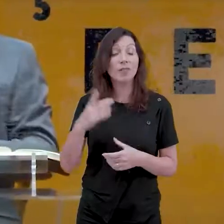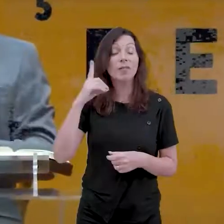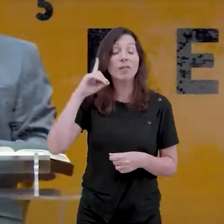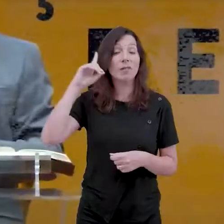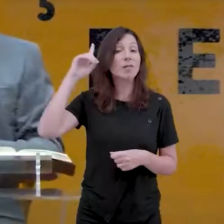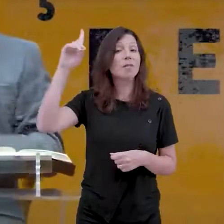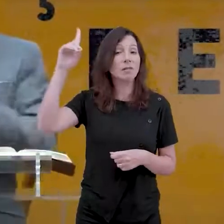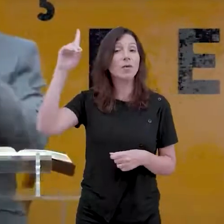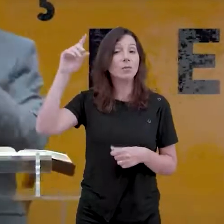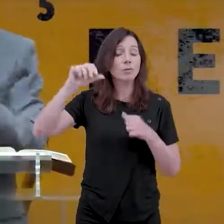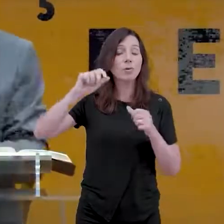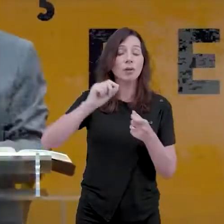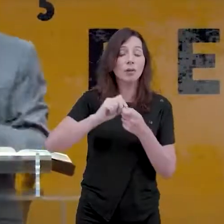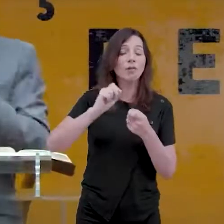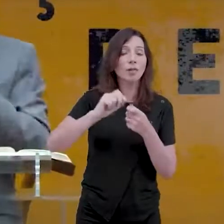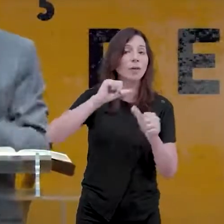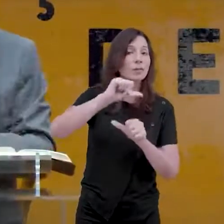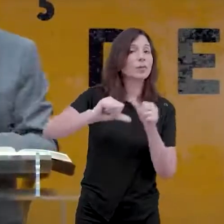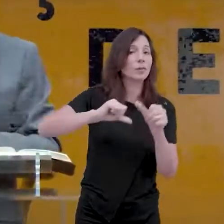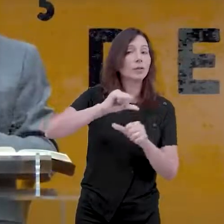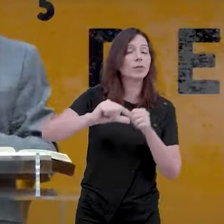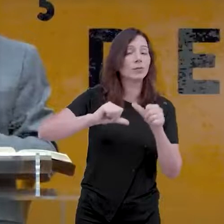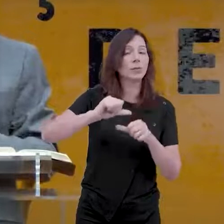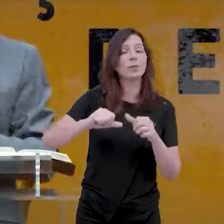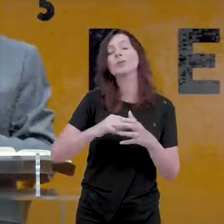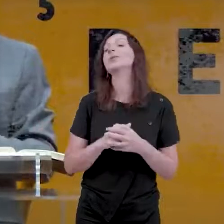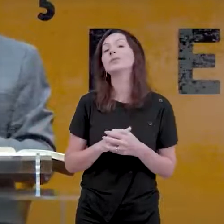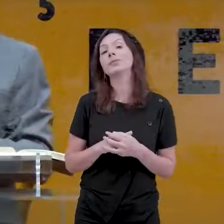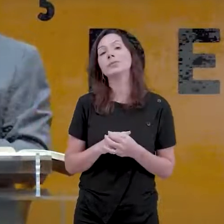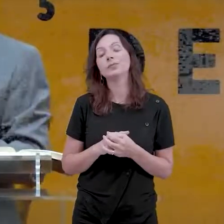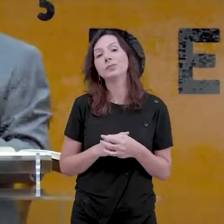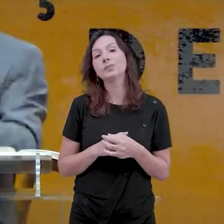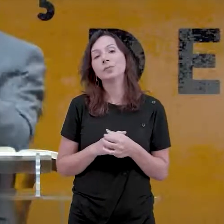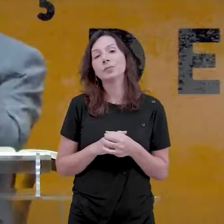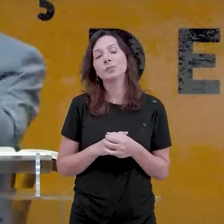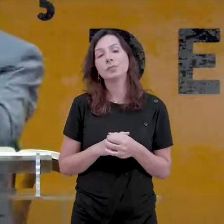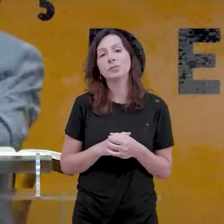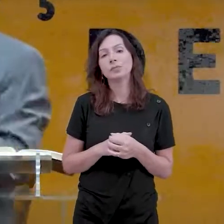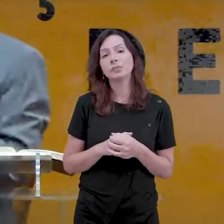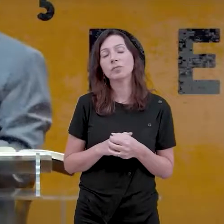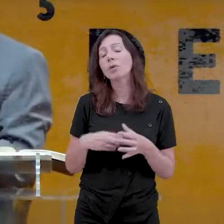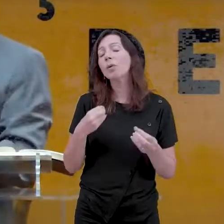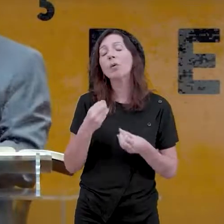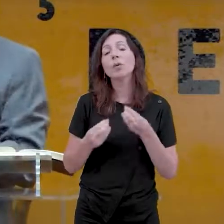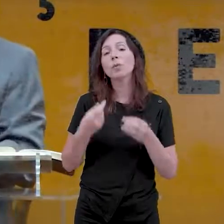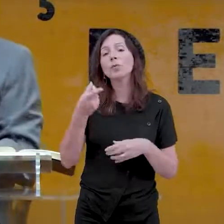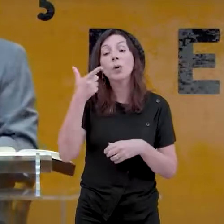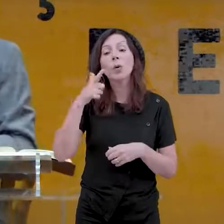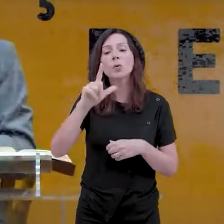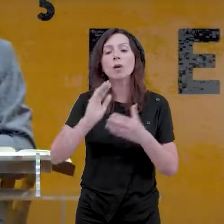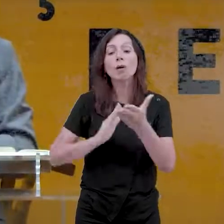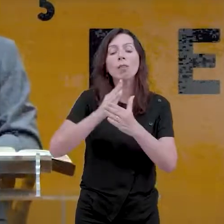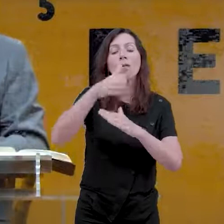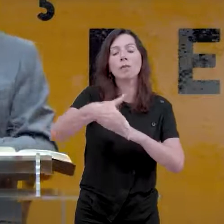isso. Transformou vales em mananciais. Como que você pode atravessar esse vale?